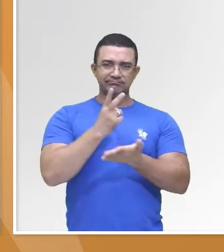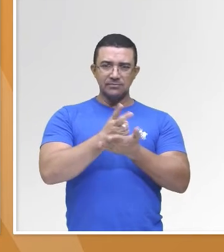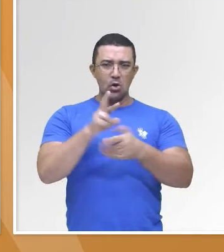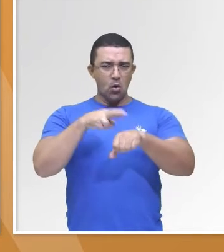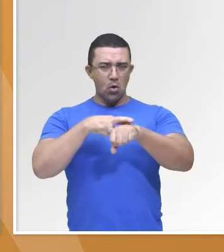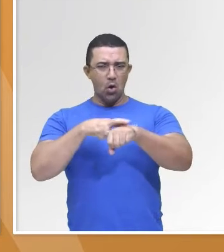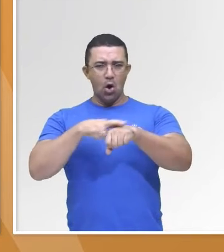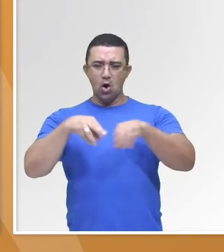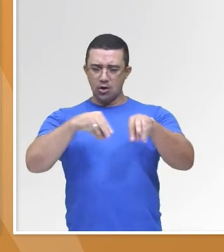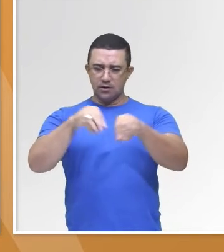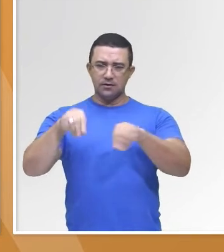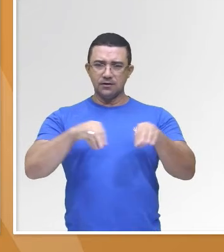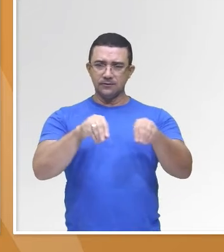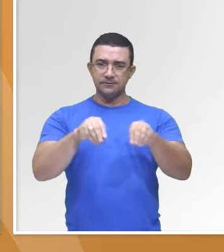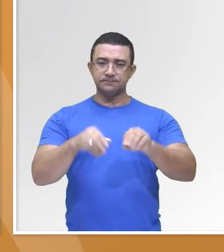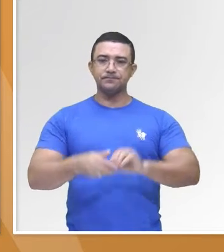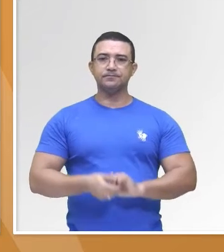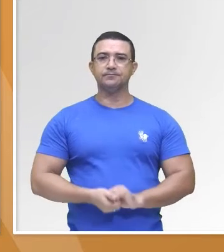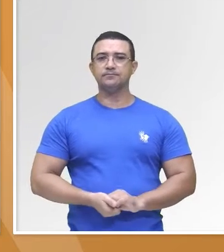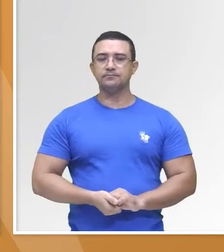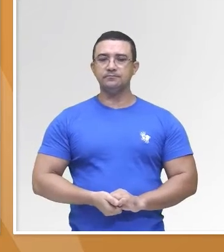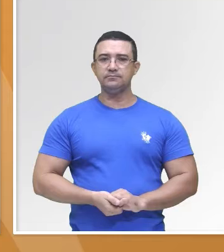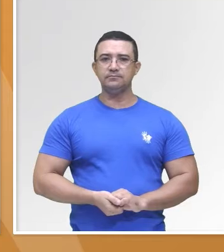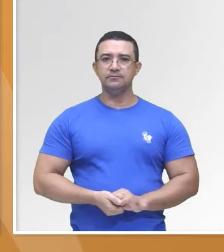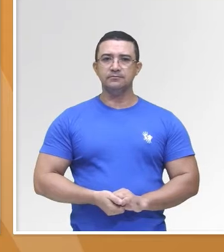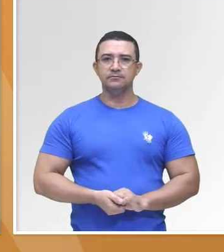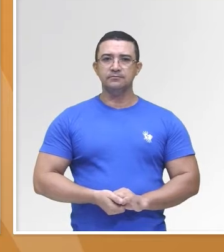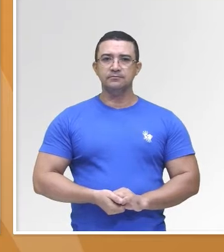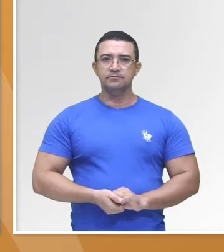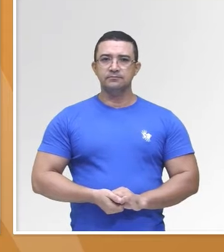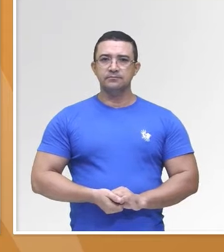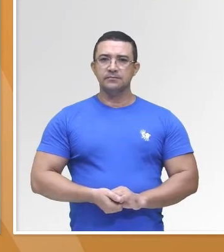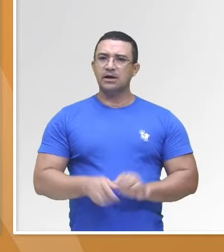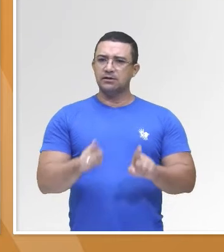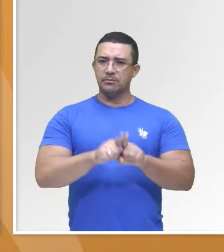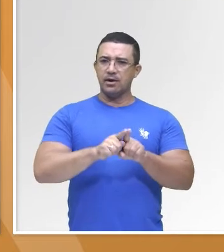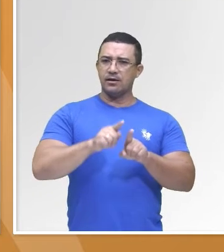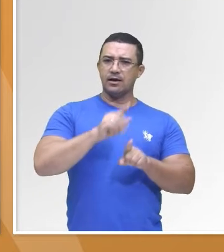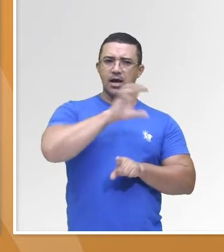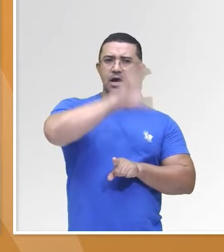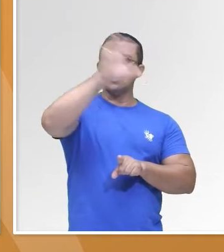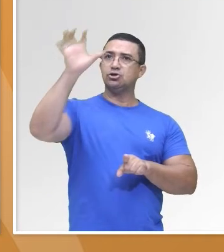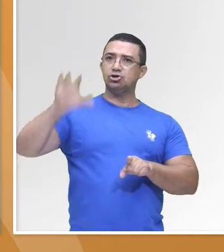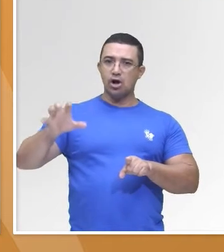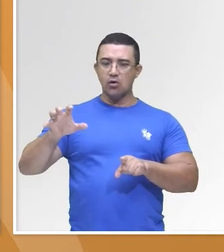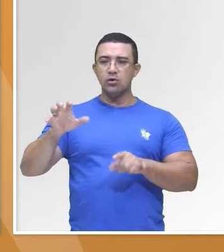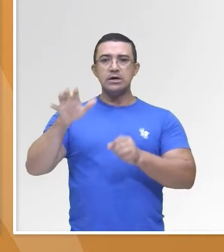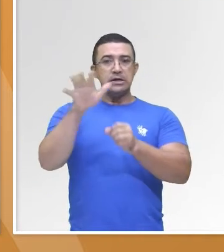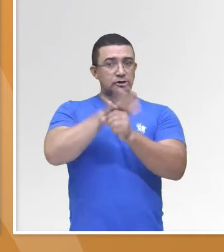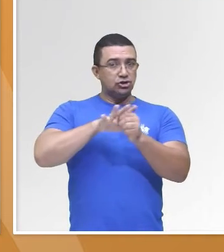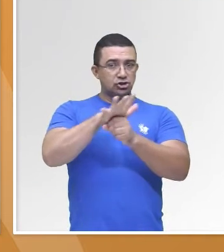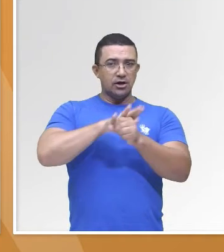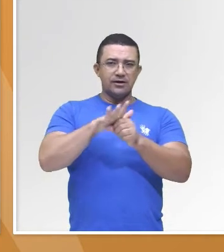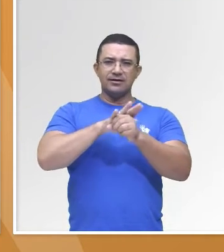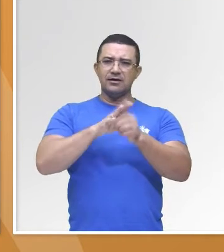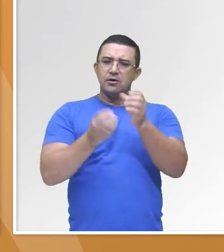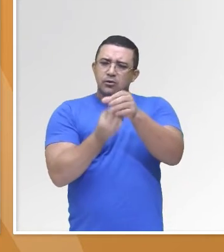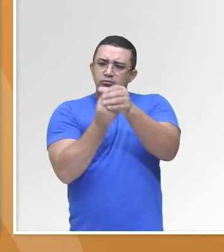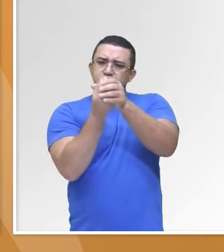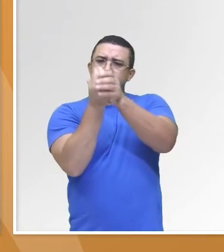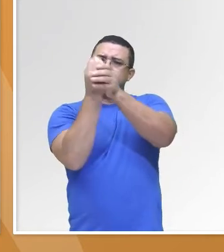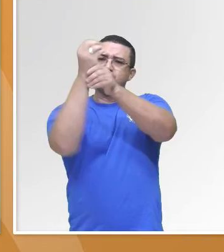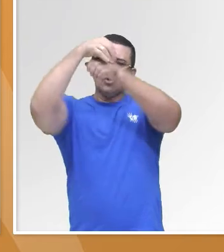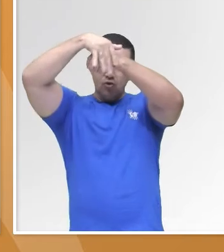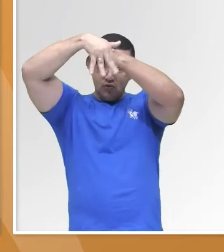vermelha. A gente encontra isso, né, em regiões cobertas, né, por lavas vulcânicas que, com o passar